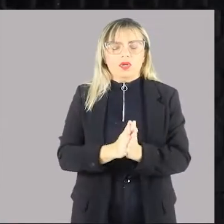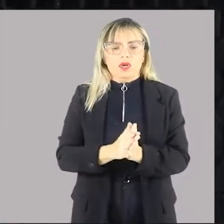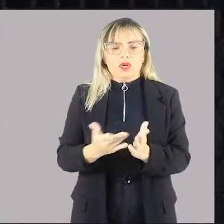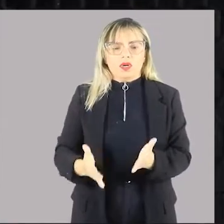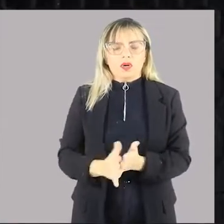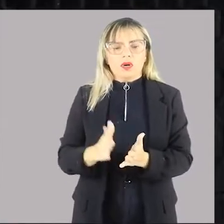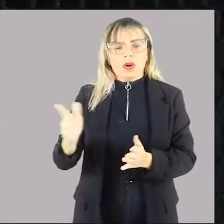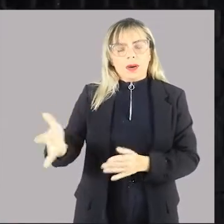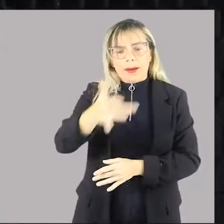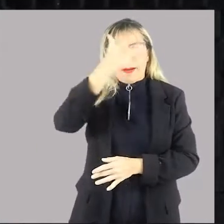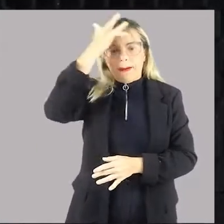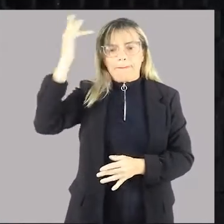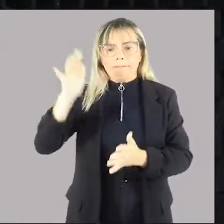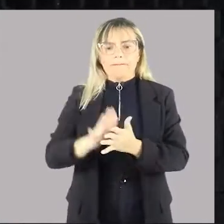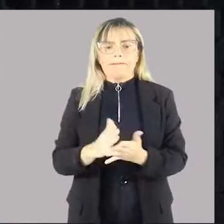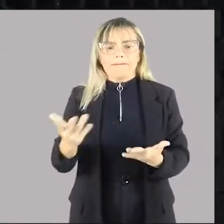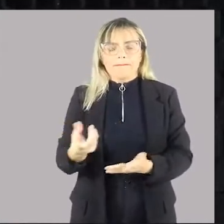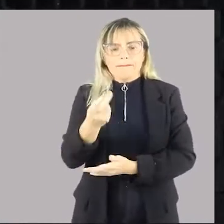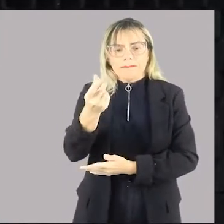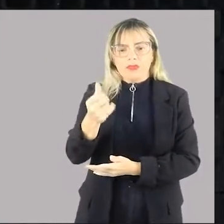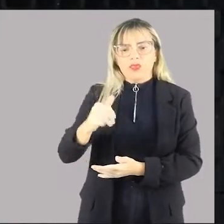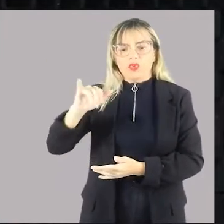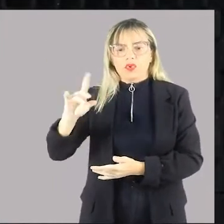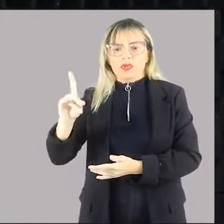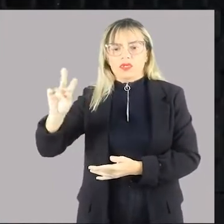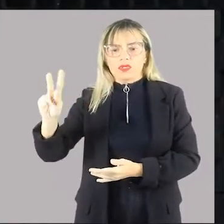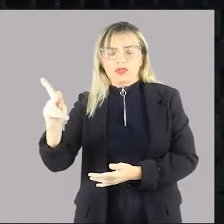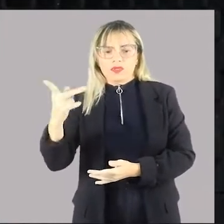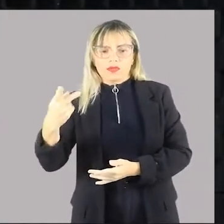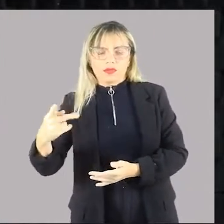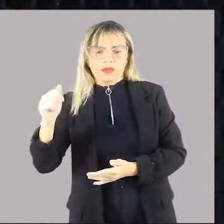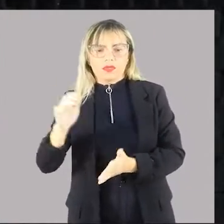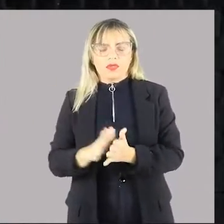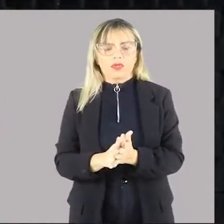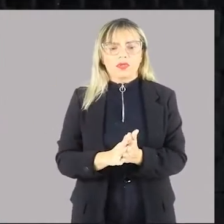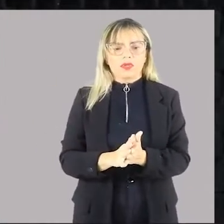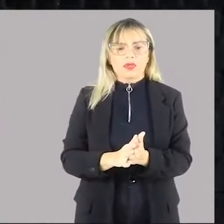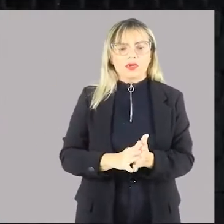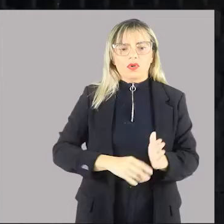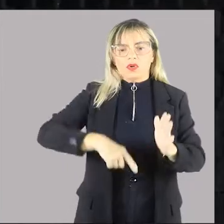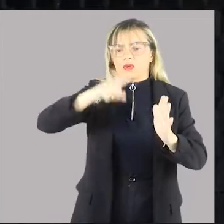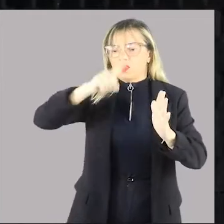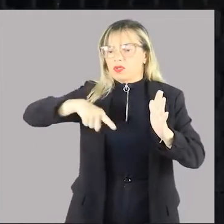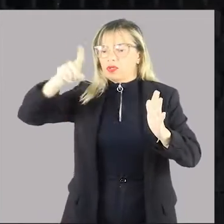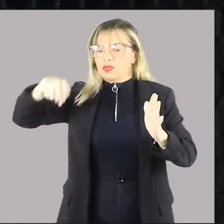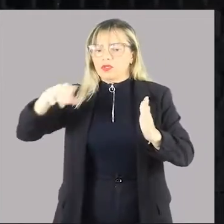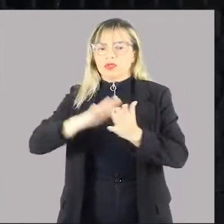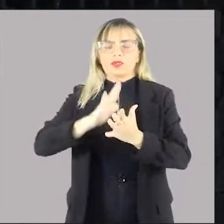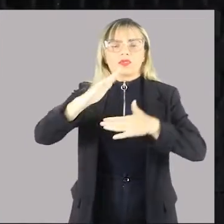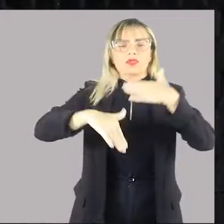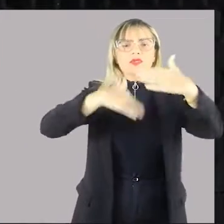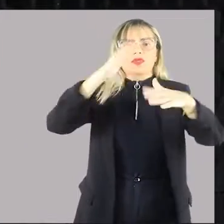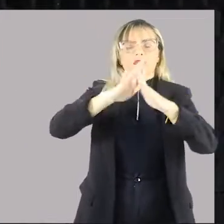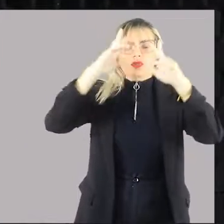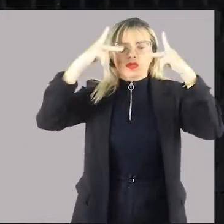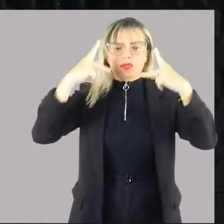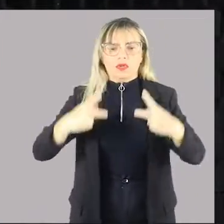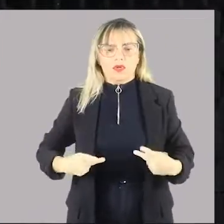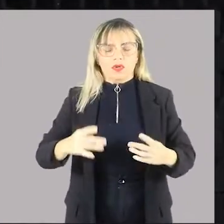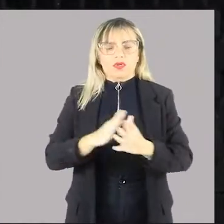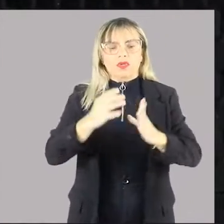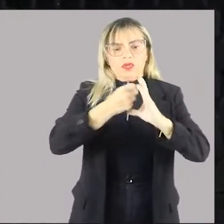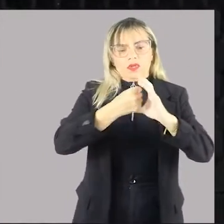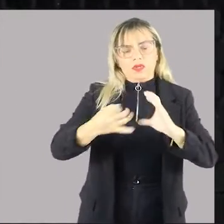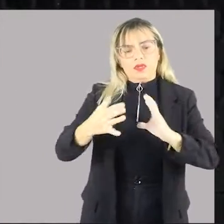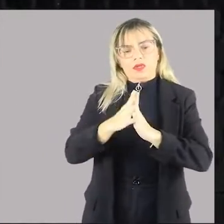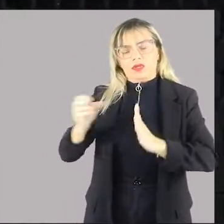renda. Se usa o quê? O IDH, o Índice de Desenvolvimento Humano. É um outro elemento importante